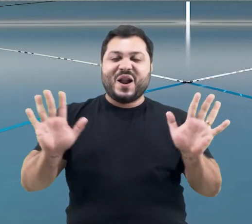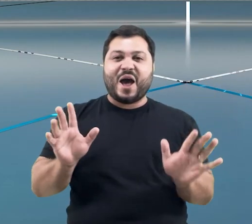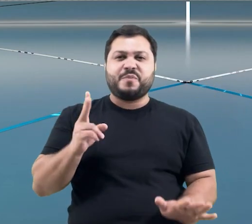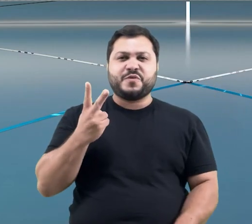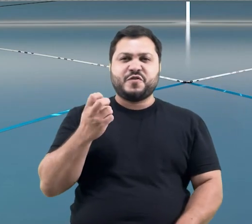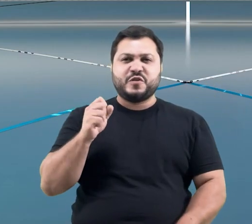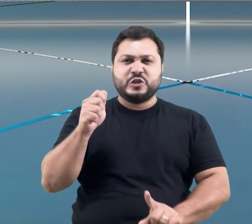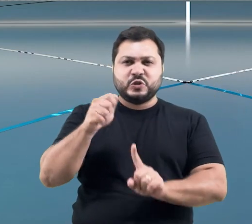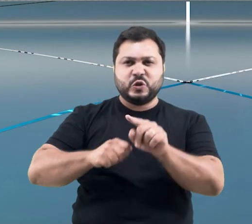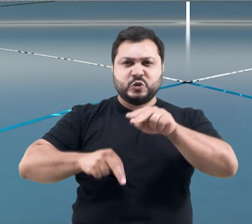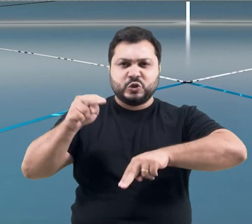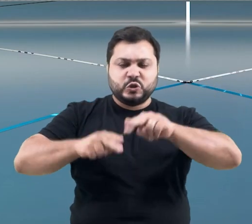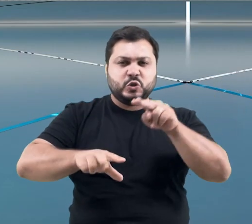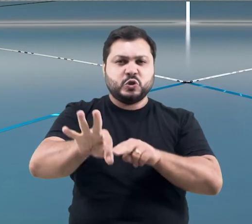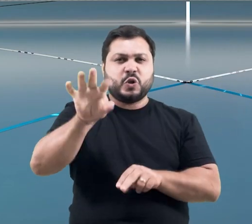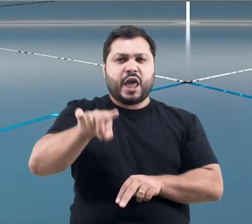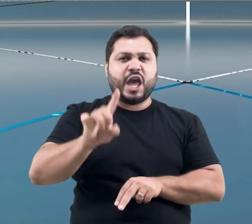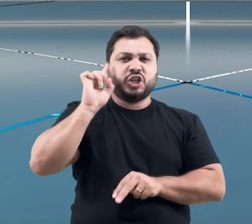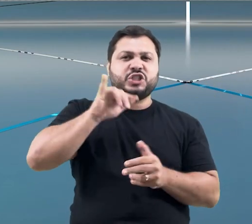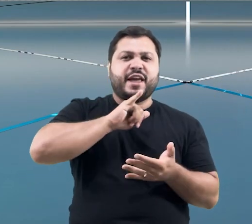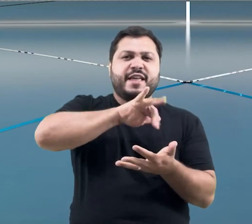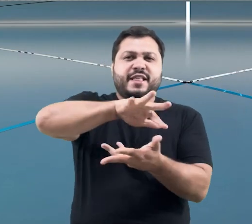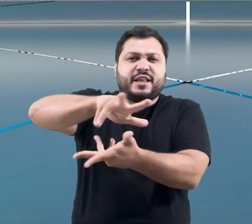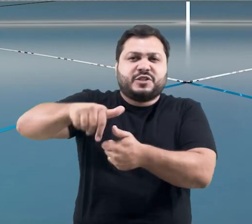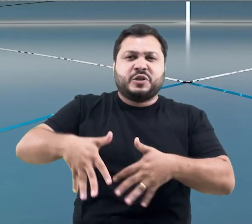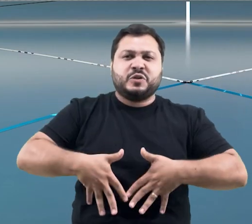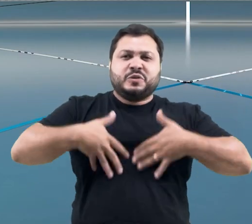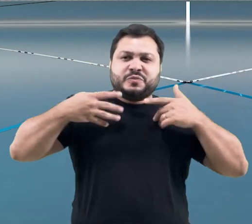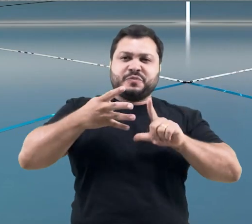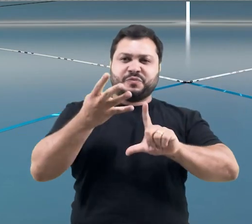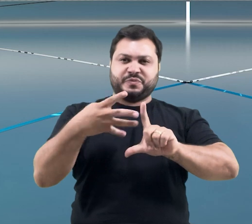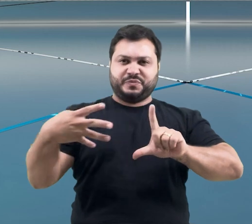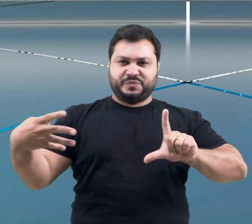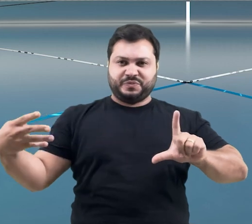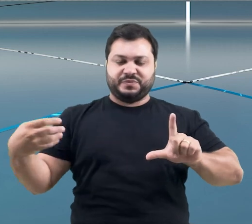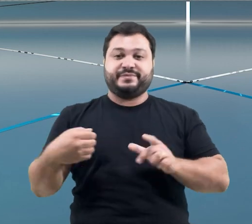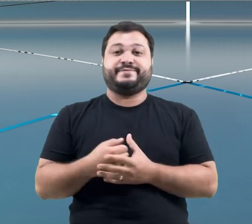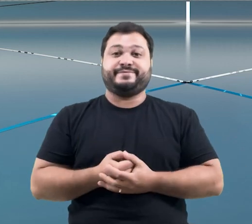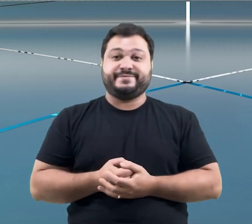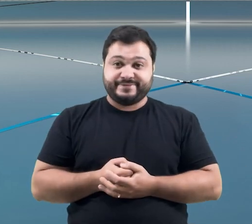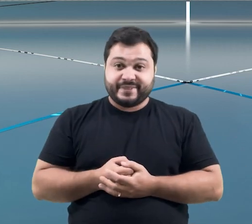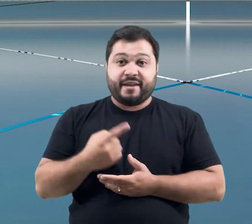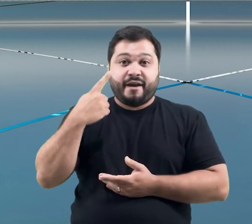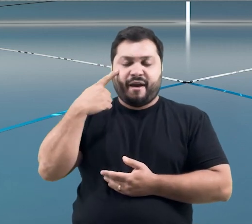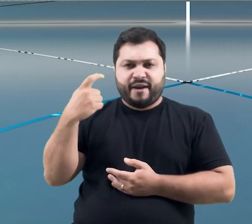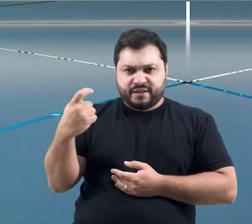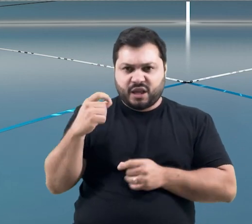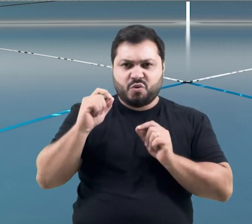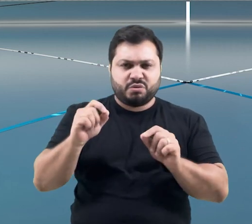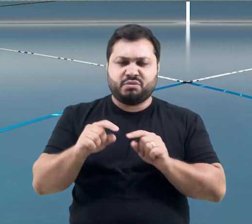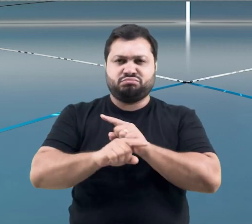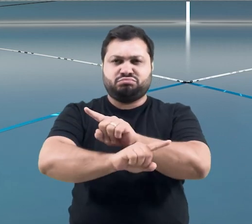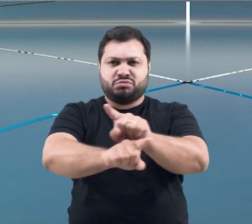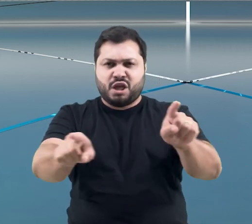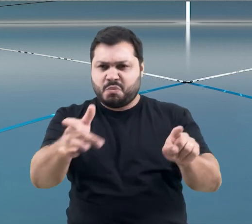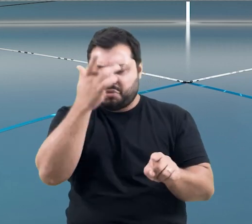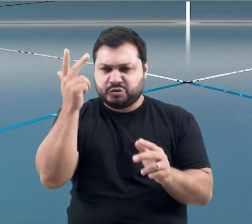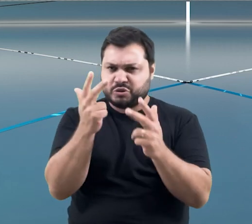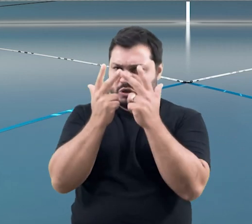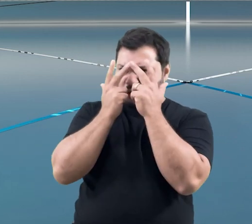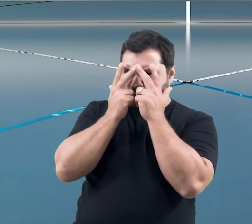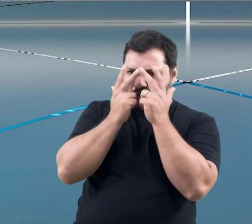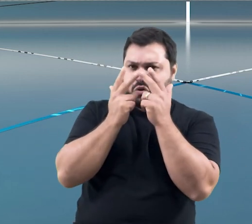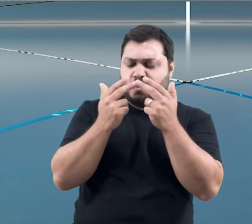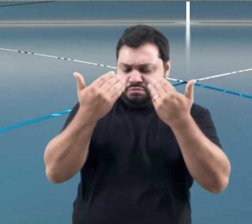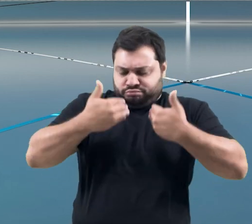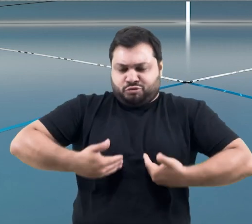Olá! 28 de junho foi escolhido como Dia Internacional do Orgulho LGBTQIA+. A ideia é que nenhuma pessoa